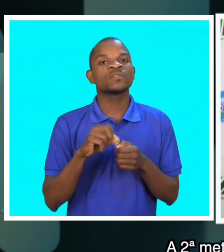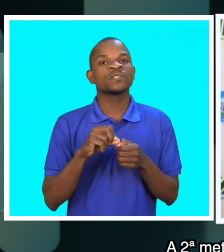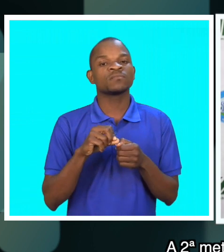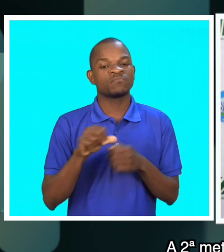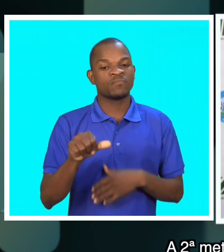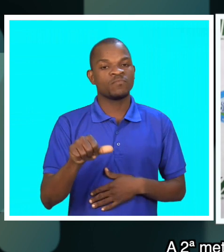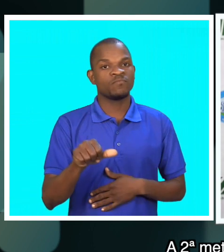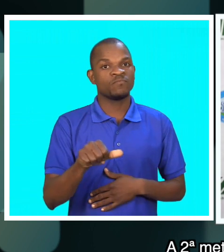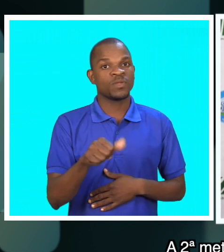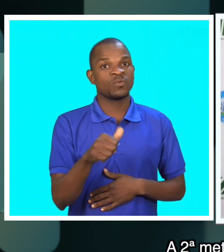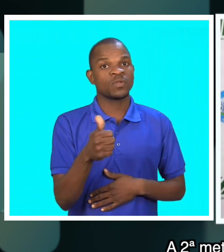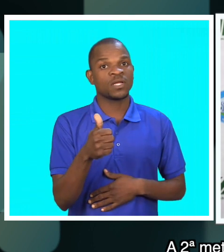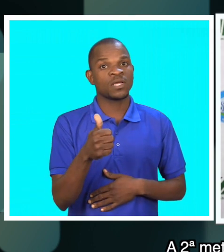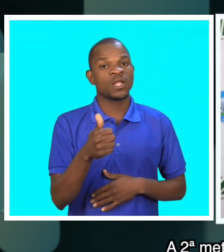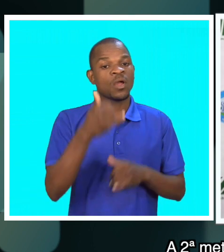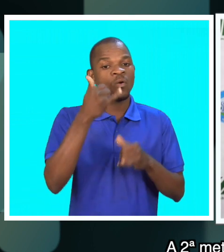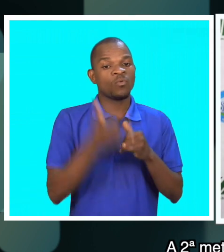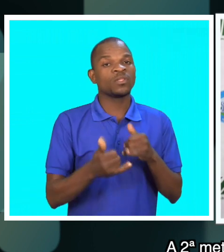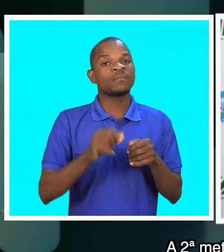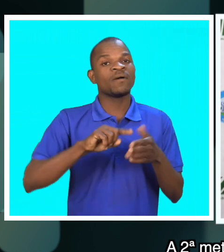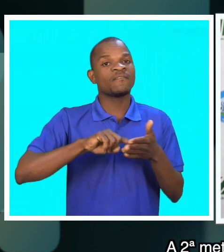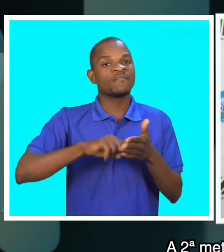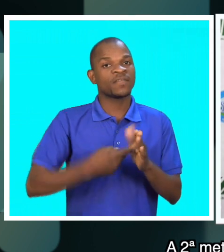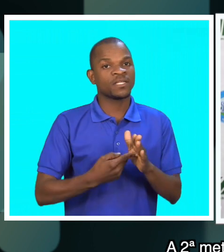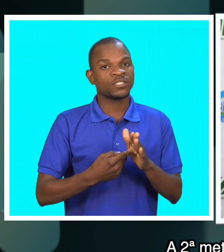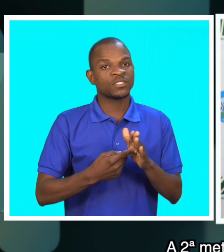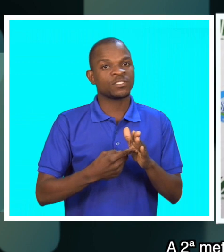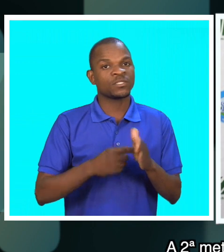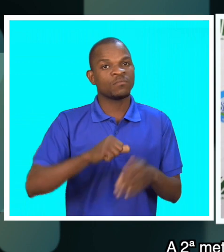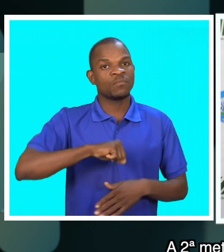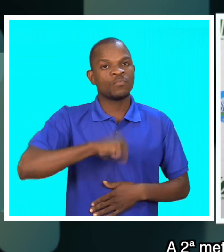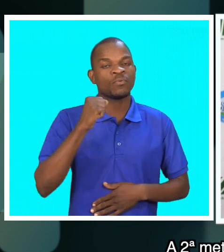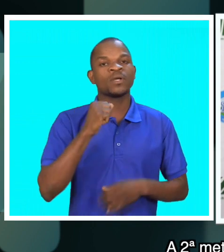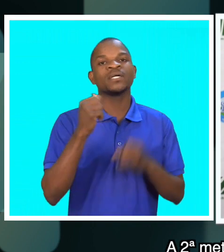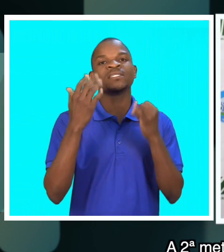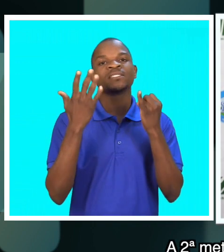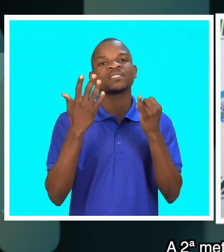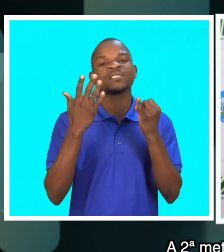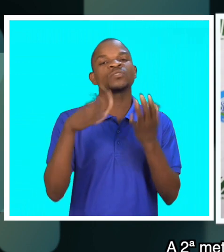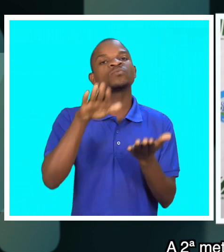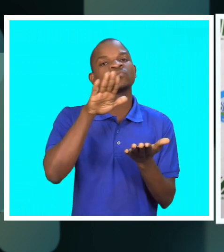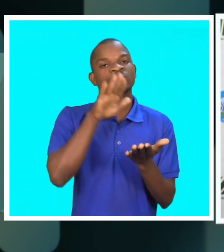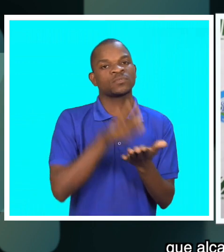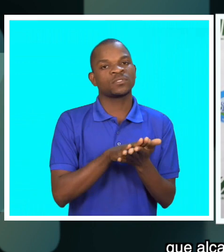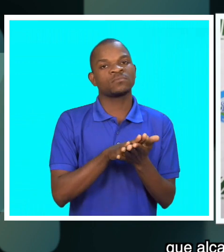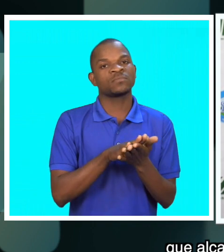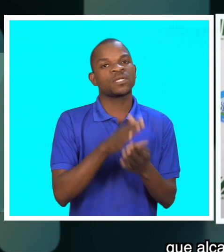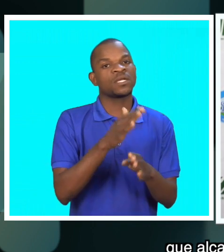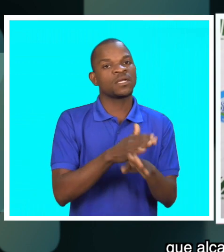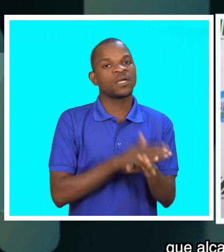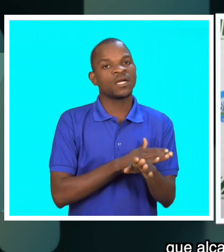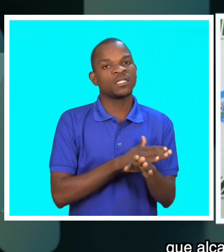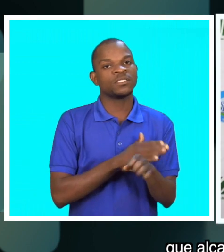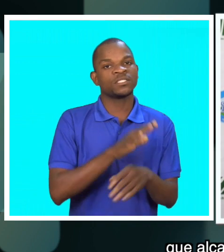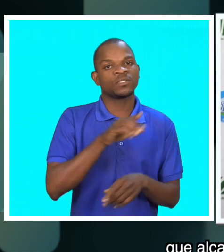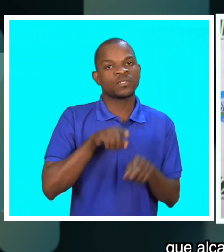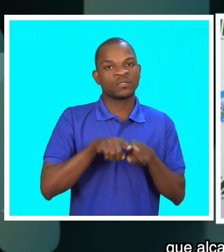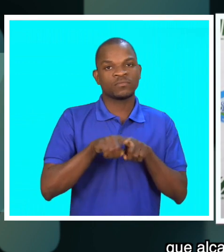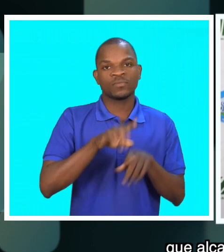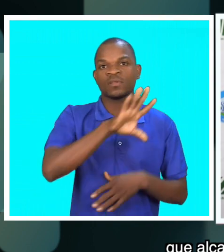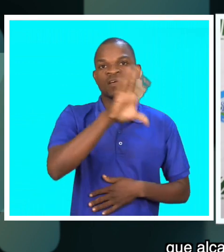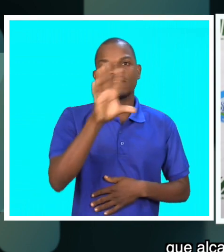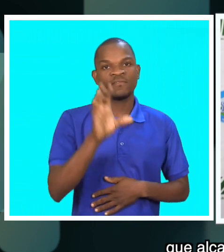melhorar a última prestação, que tinha sido o sexto lugar que alcançamos no